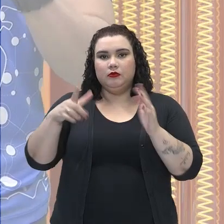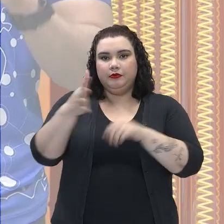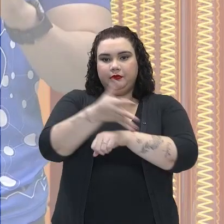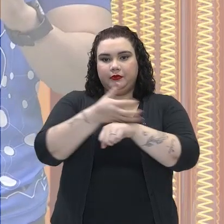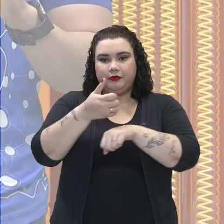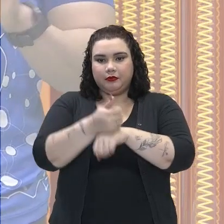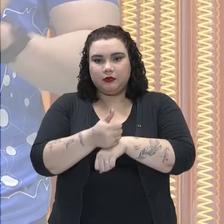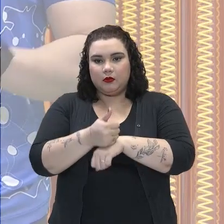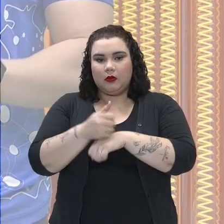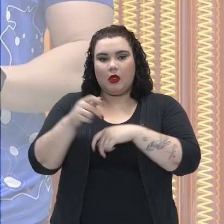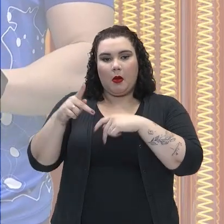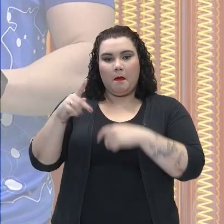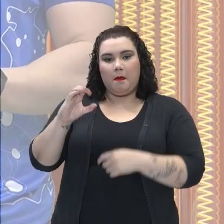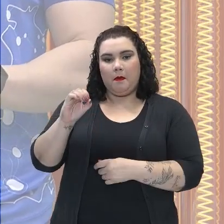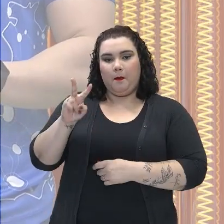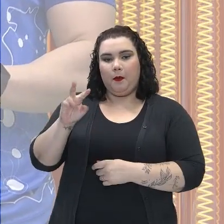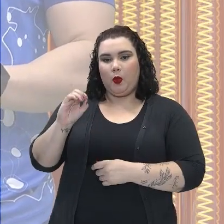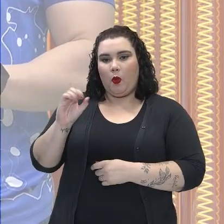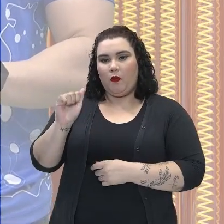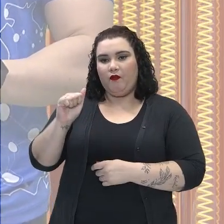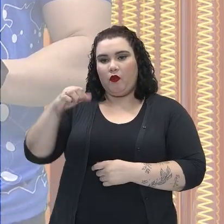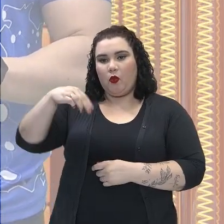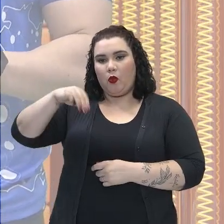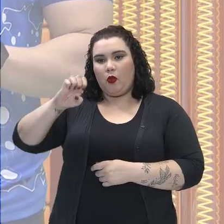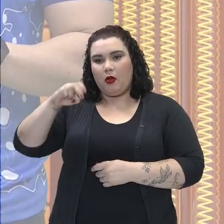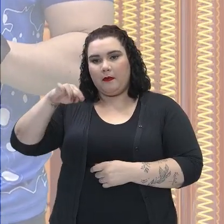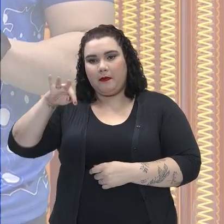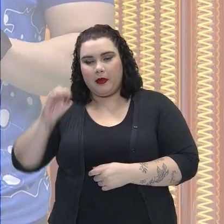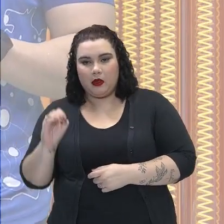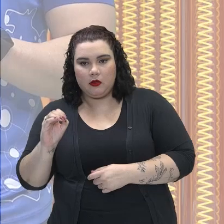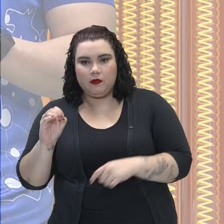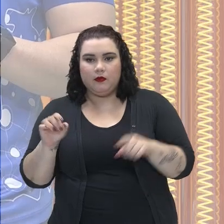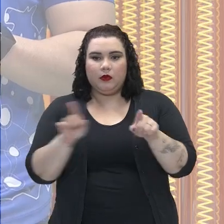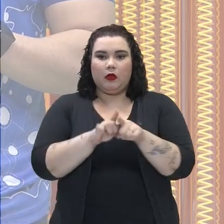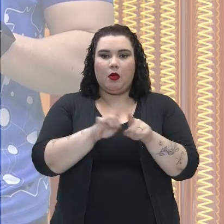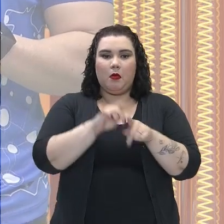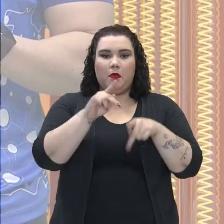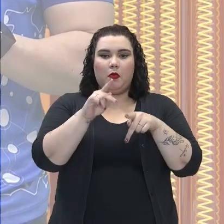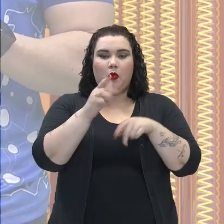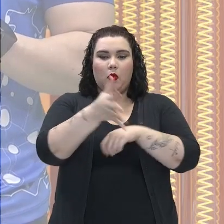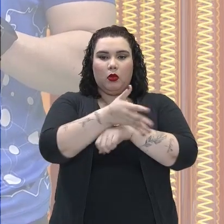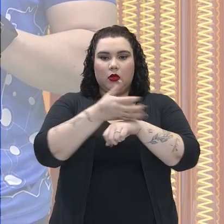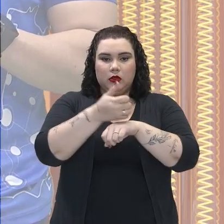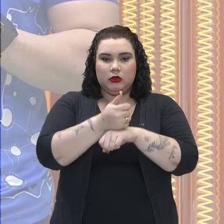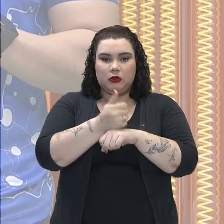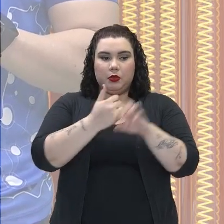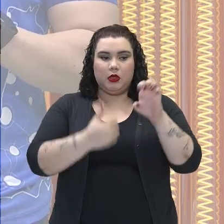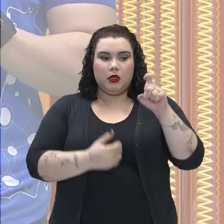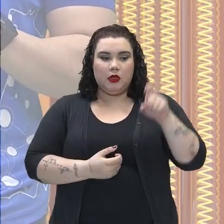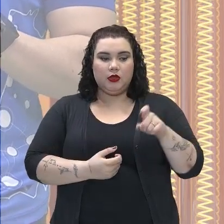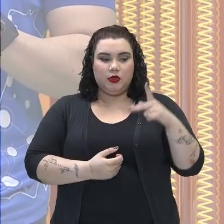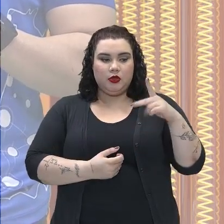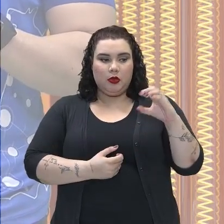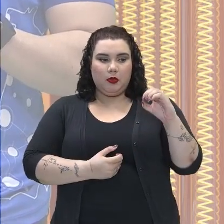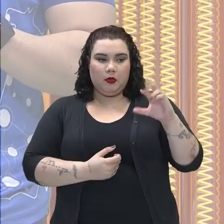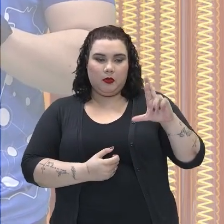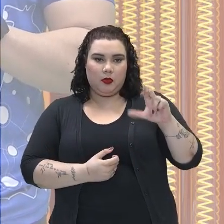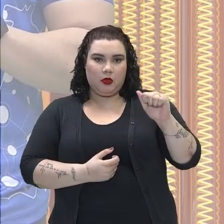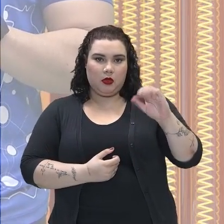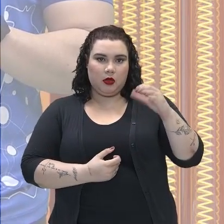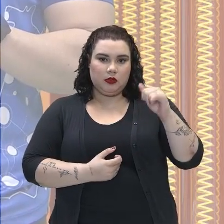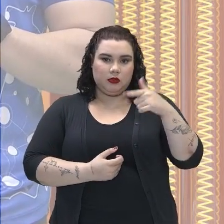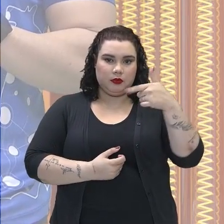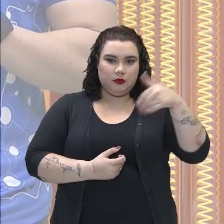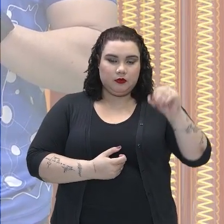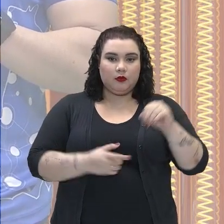colonização de povoamento, lá nos Estados Unidos, por exemplo, e uma colonização de exploração na América Latina. Colonização de povoamento